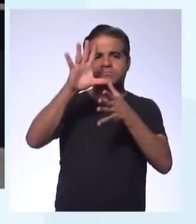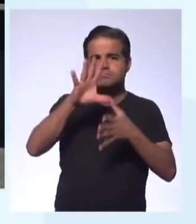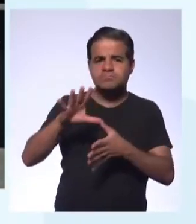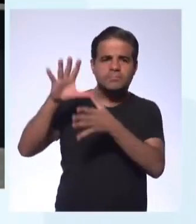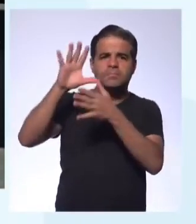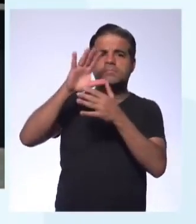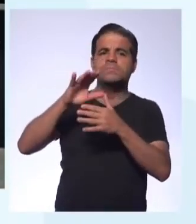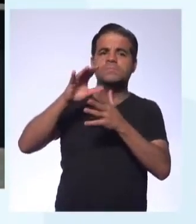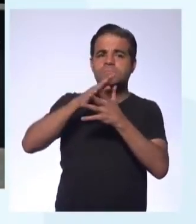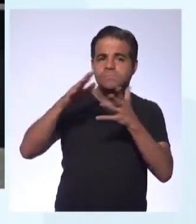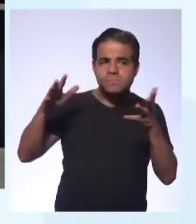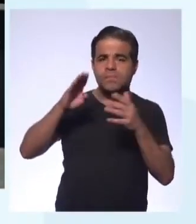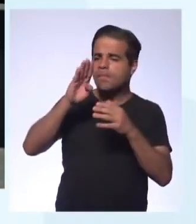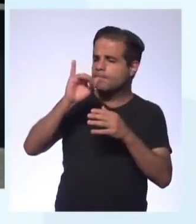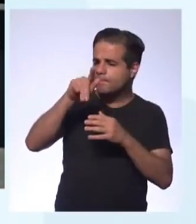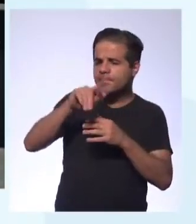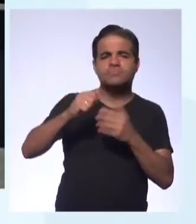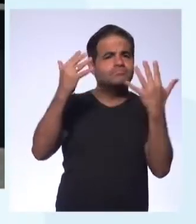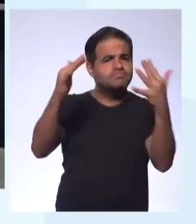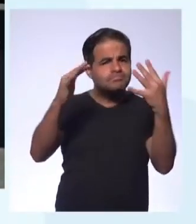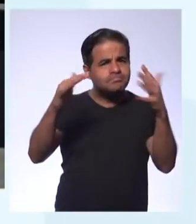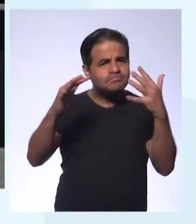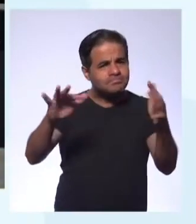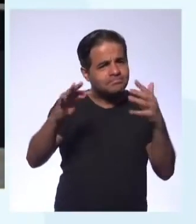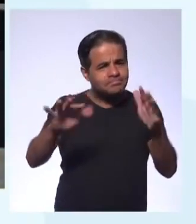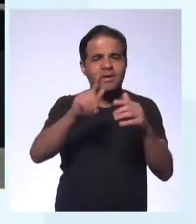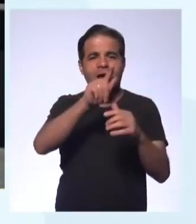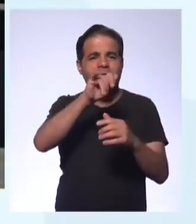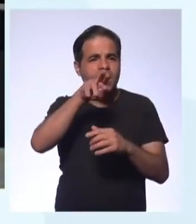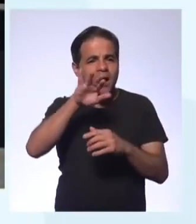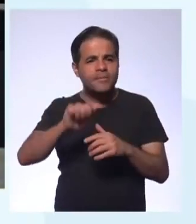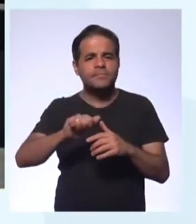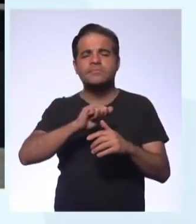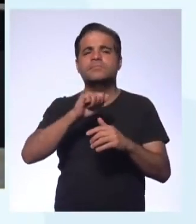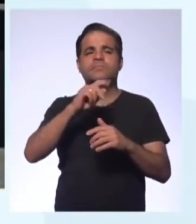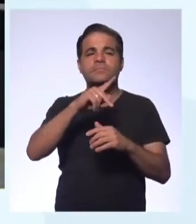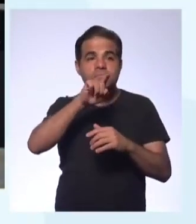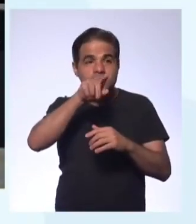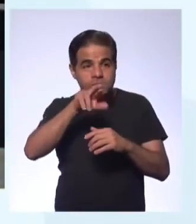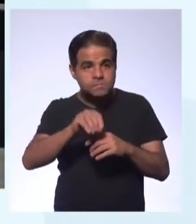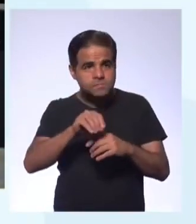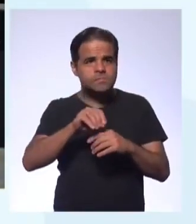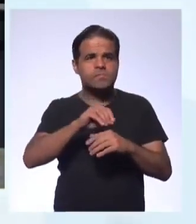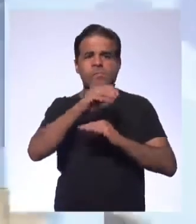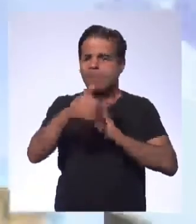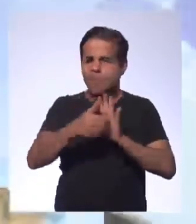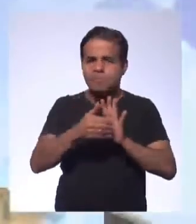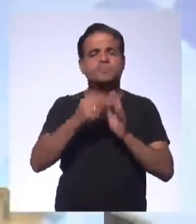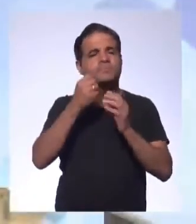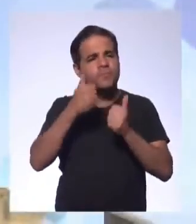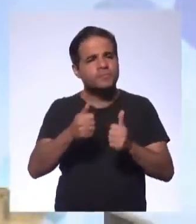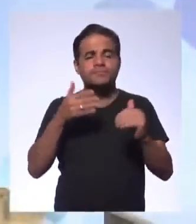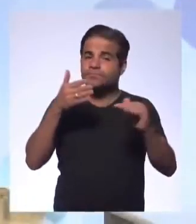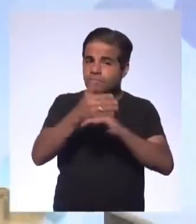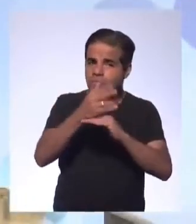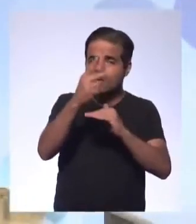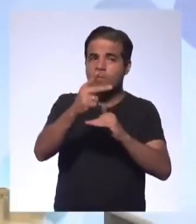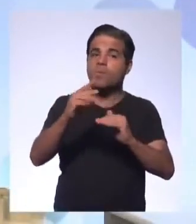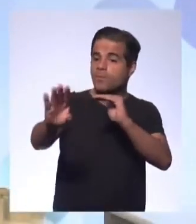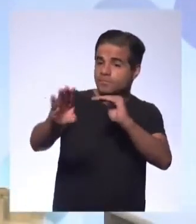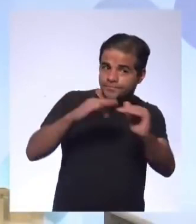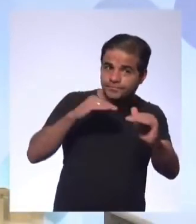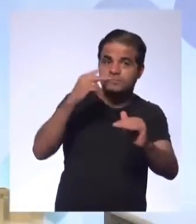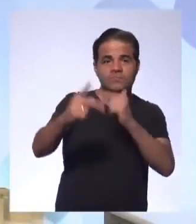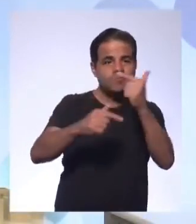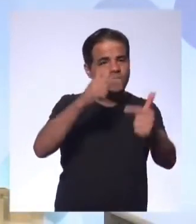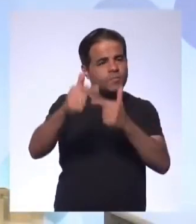biga. Olha que lindo. Parabéns, Gabriel. Parabéns, Pedro Gabriel. Muito obrigada pela sua participação, por ter enviado os